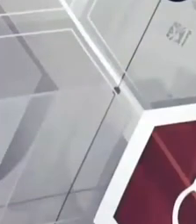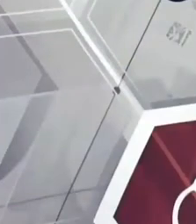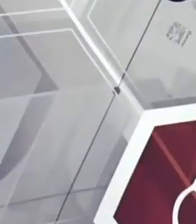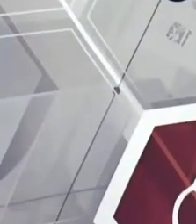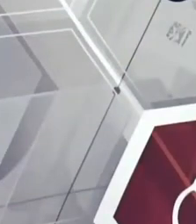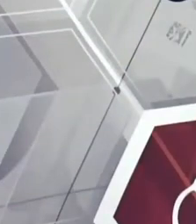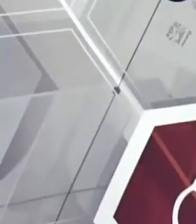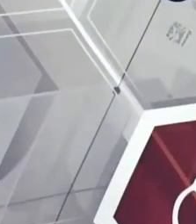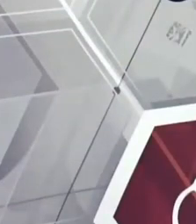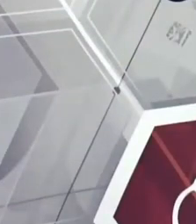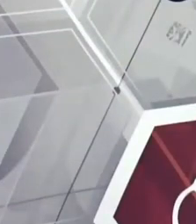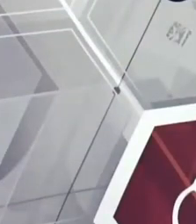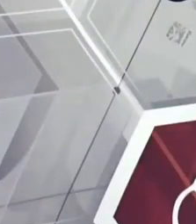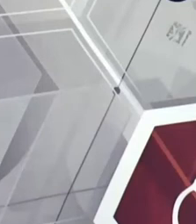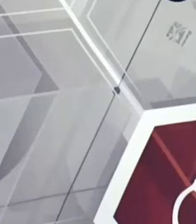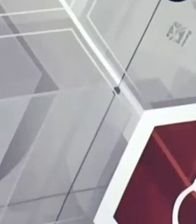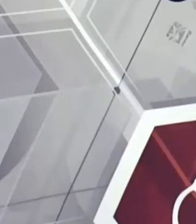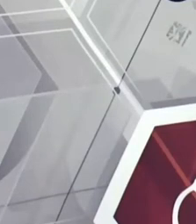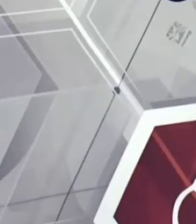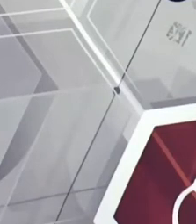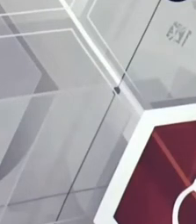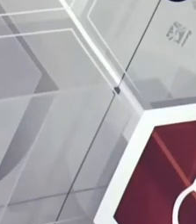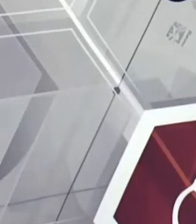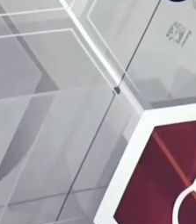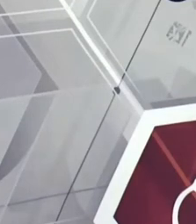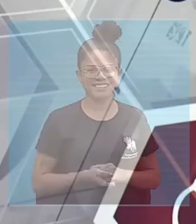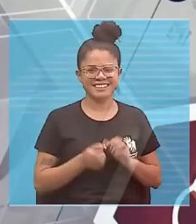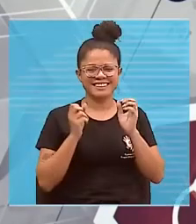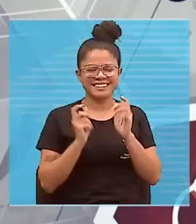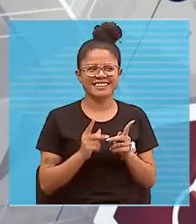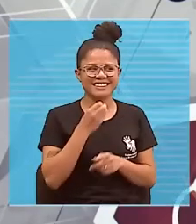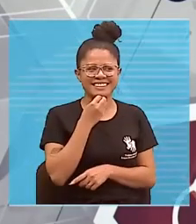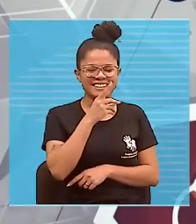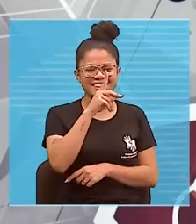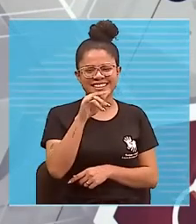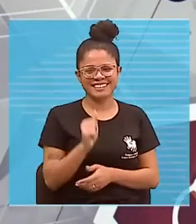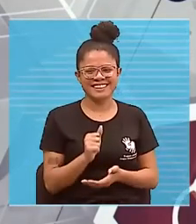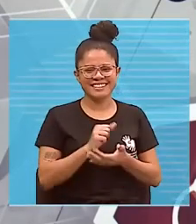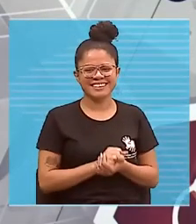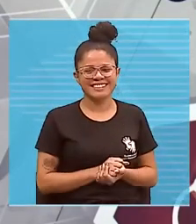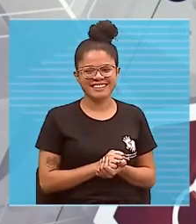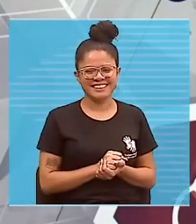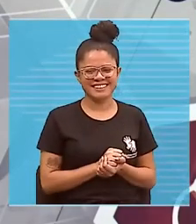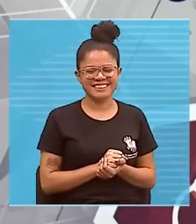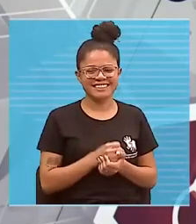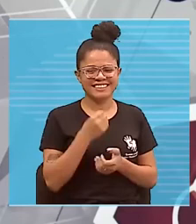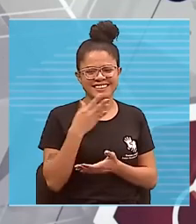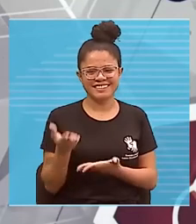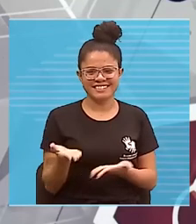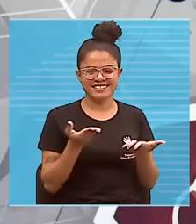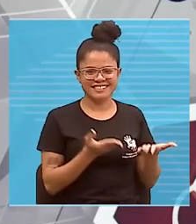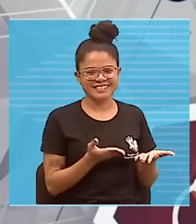G1 é muito bom dia sejam todos bem-vindos Mais uma aula no canal